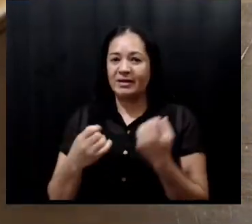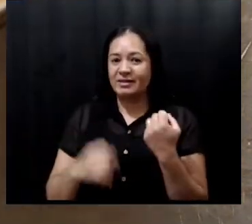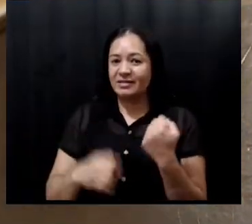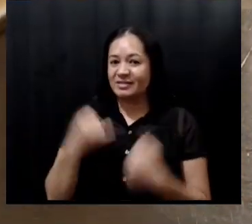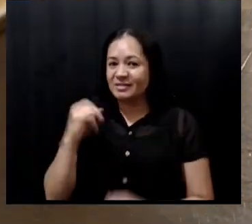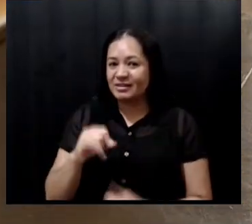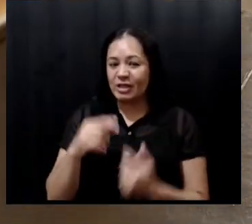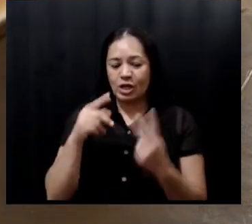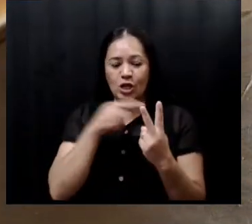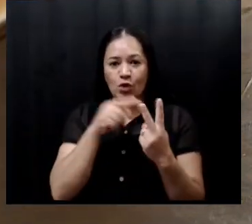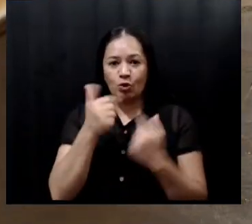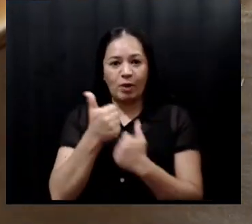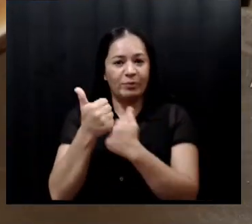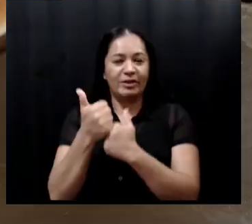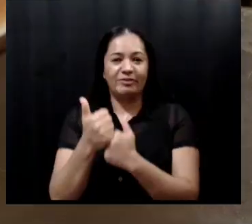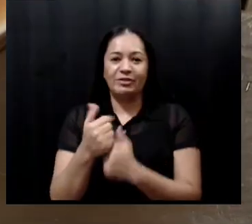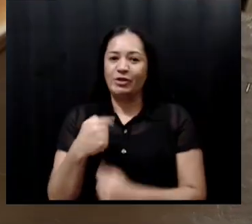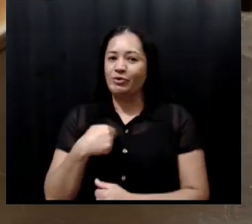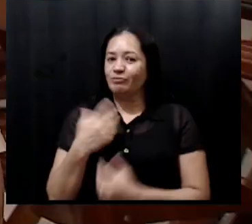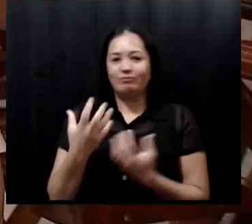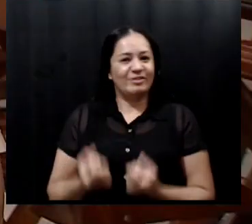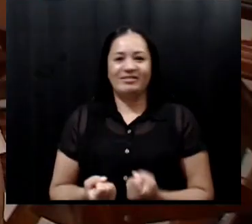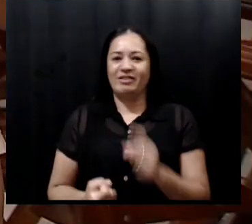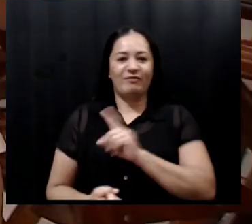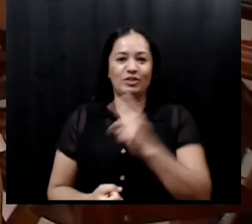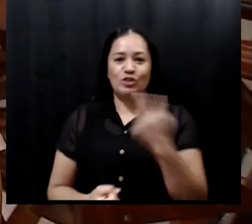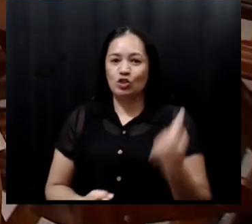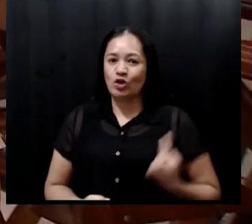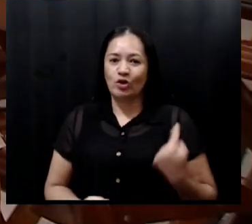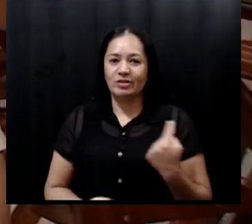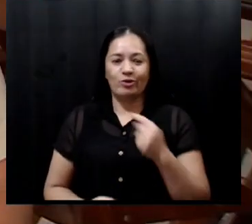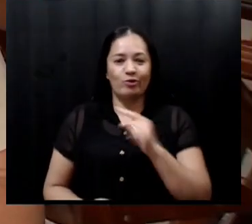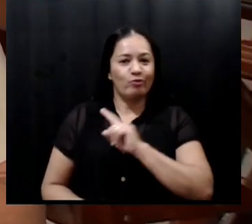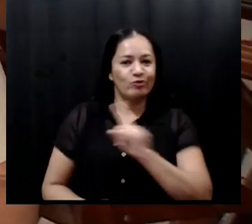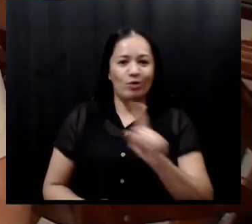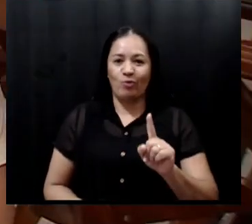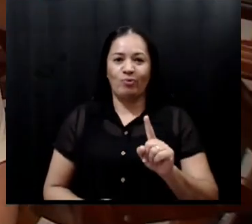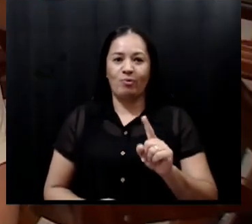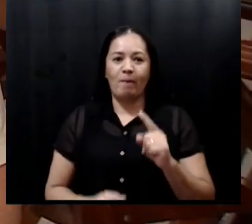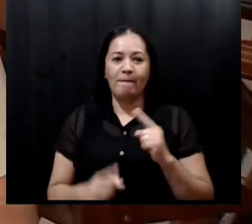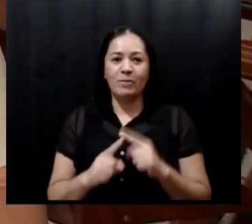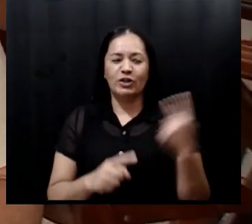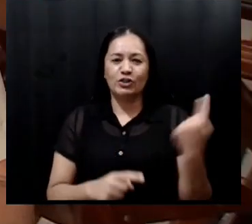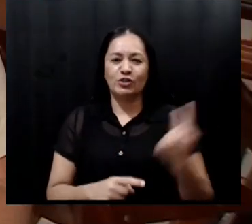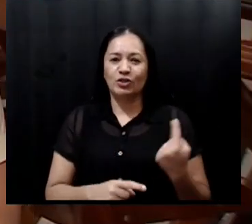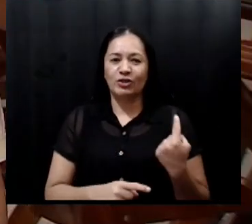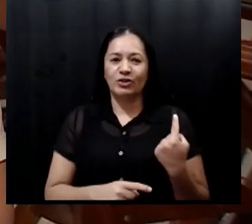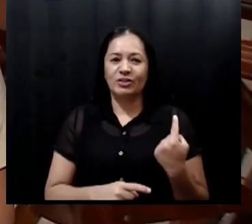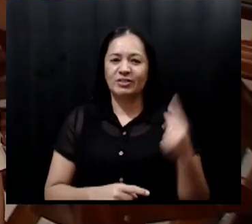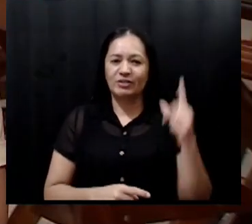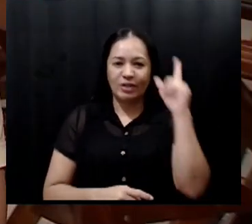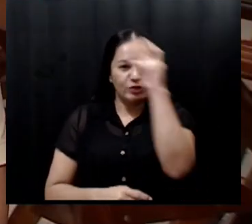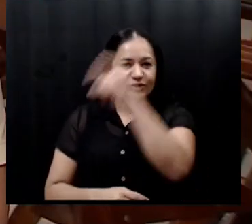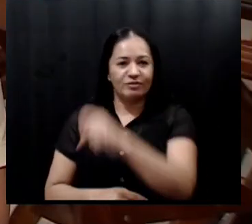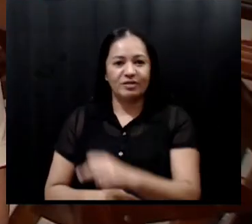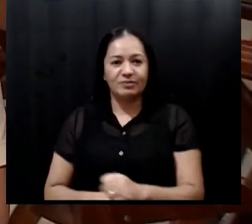topado. Sozinho é muito difícil. Eu aprendi que quando tem mais pessoas